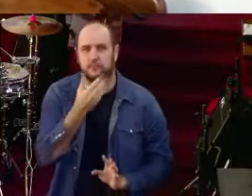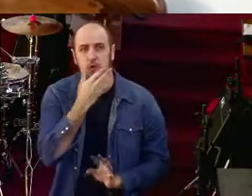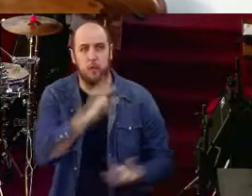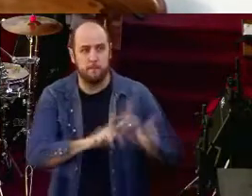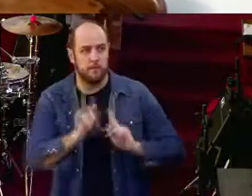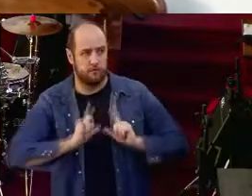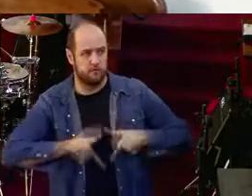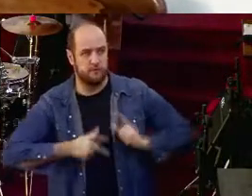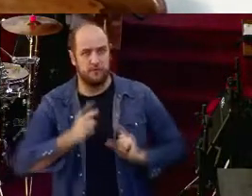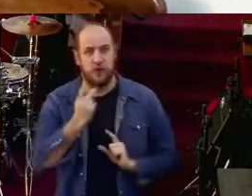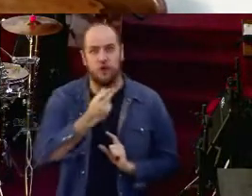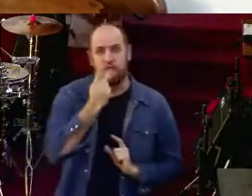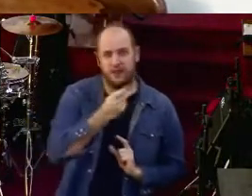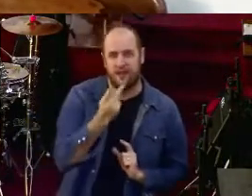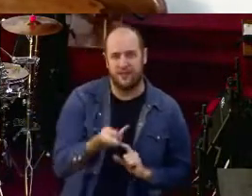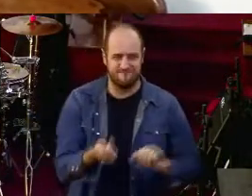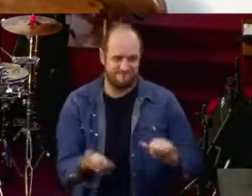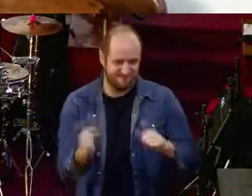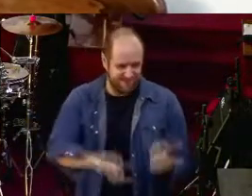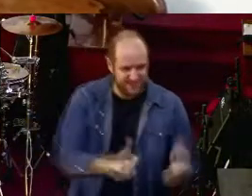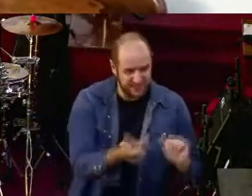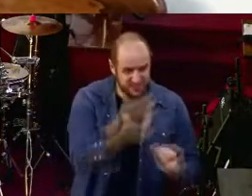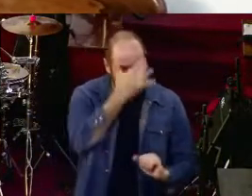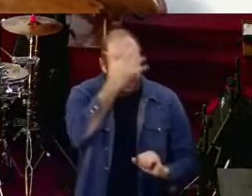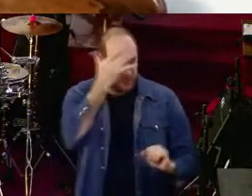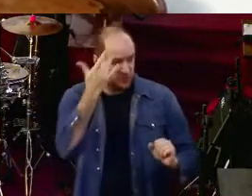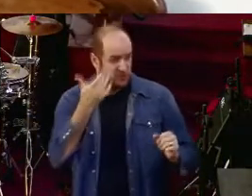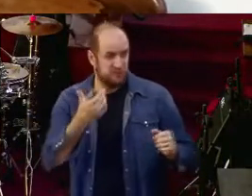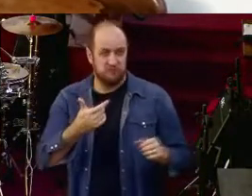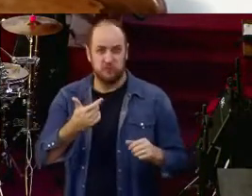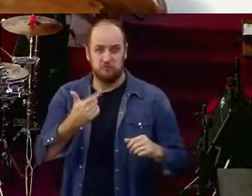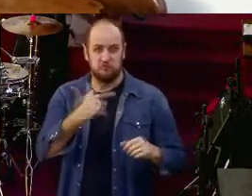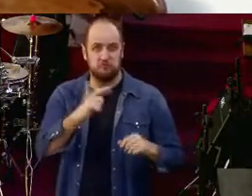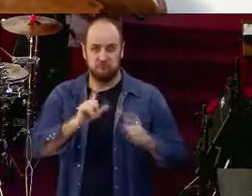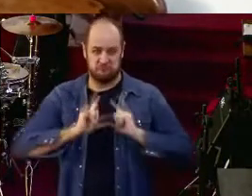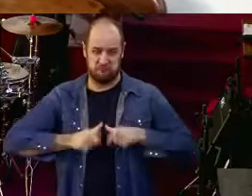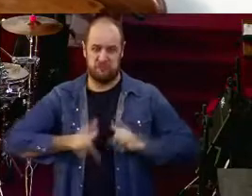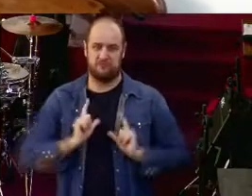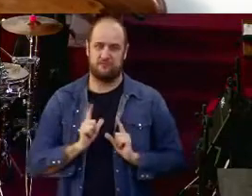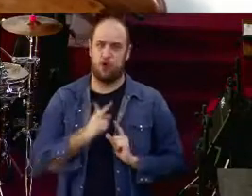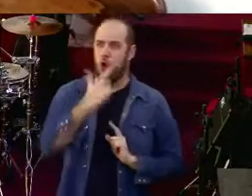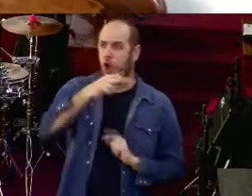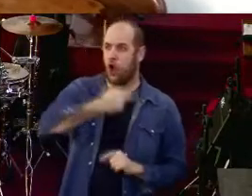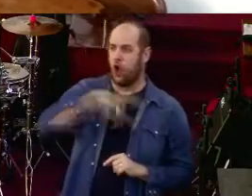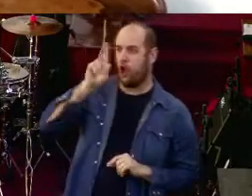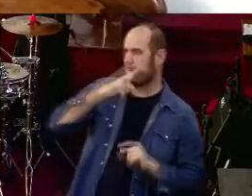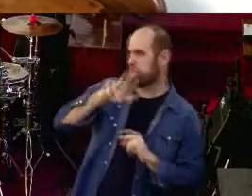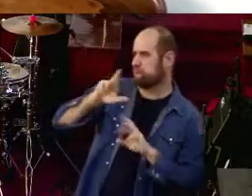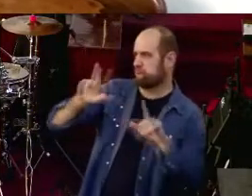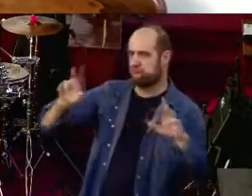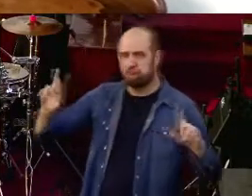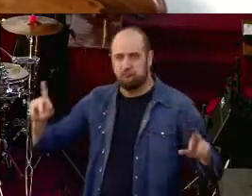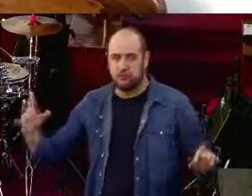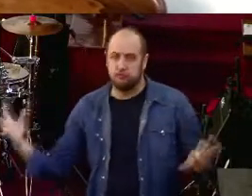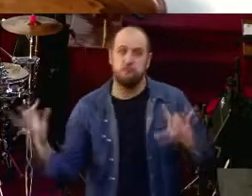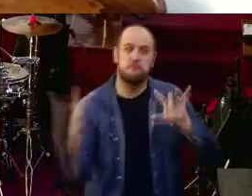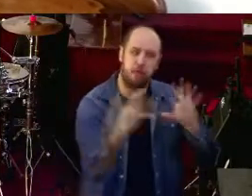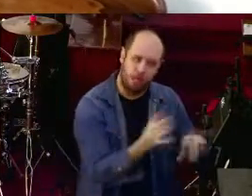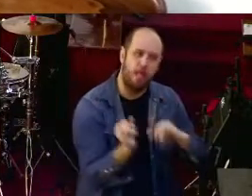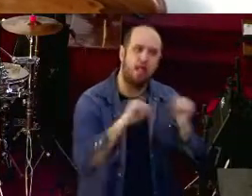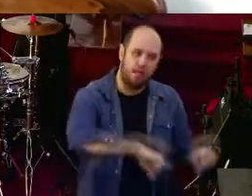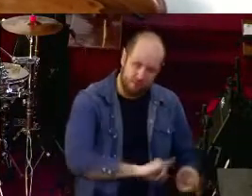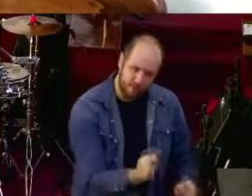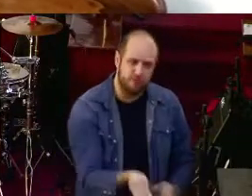para prosélito, batismo é para quem não é judeu. Quem vem de outras etnias, ou